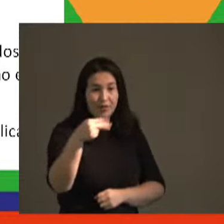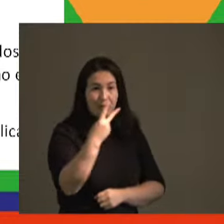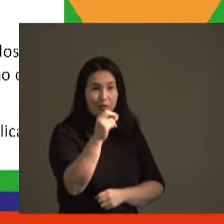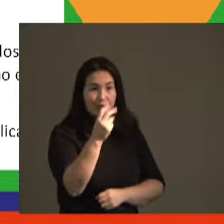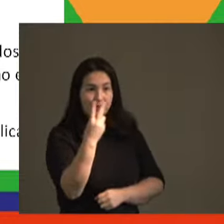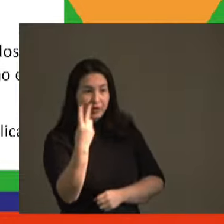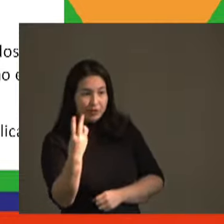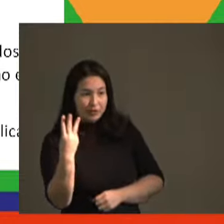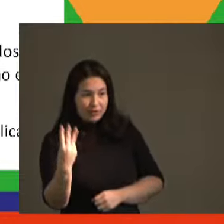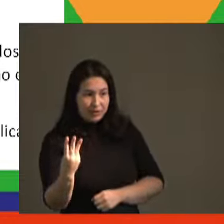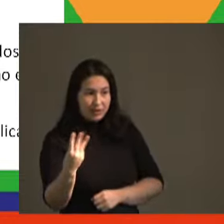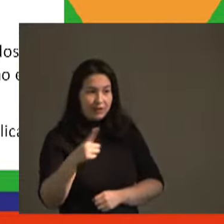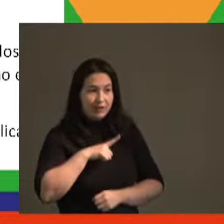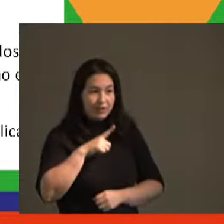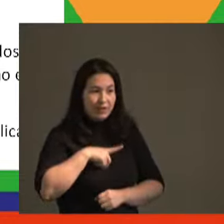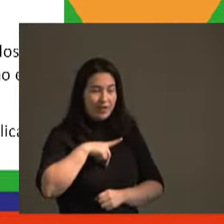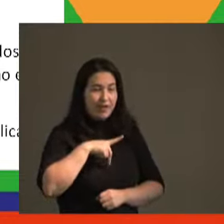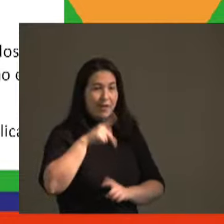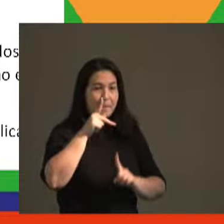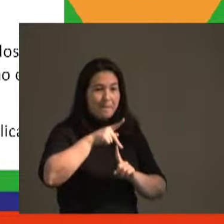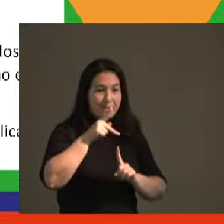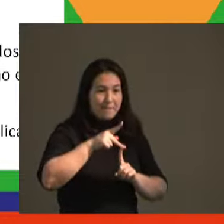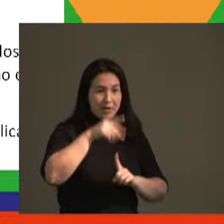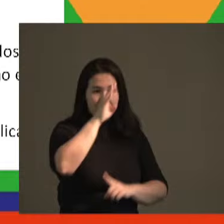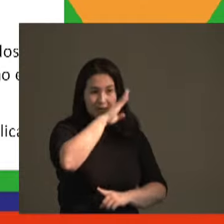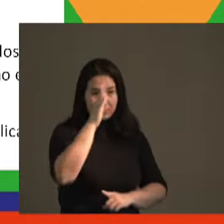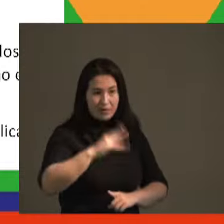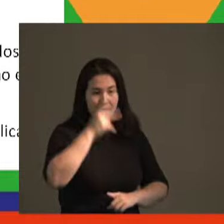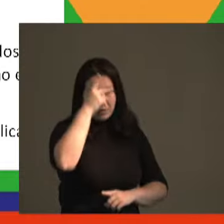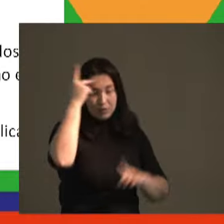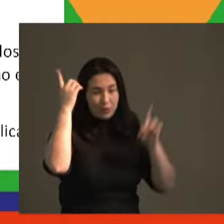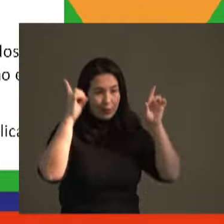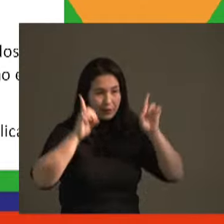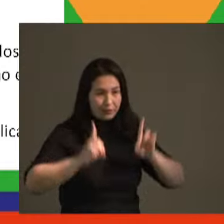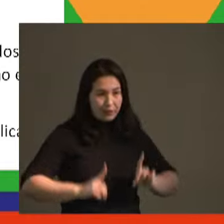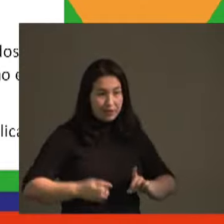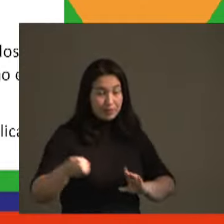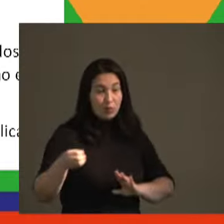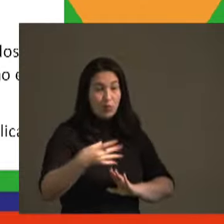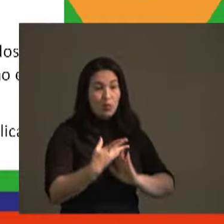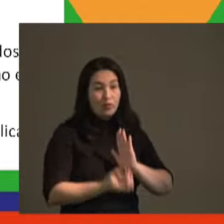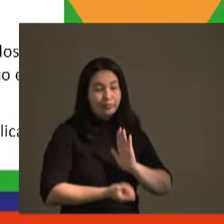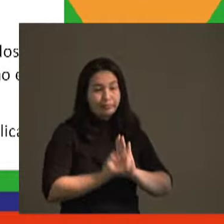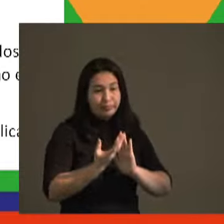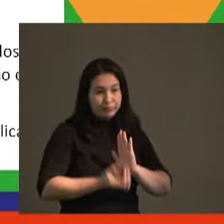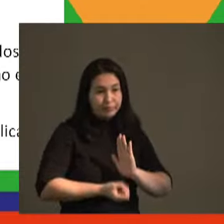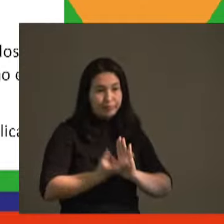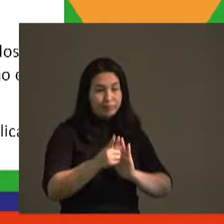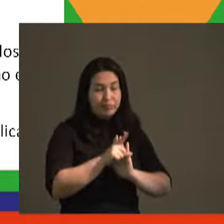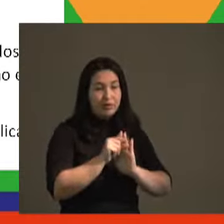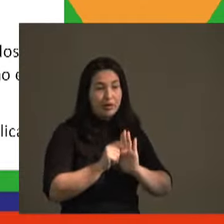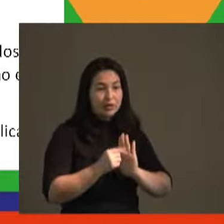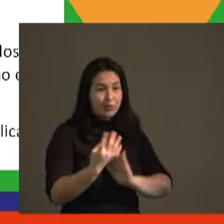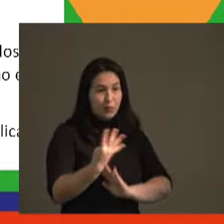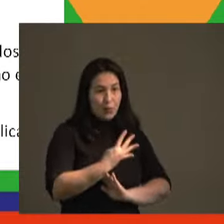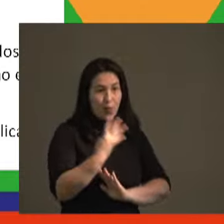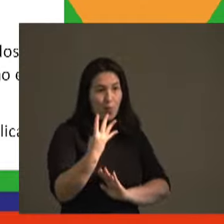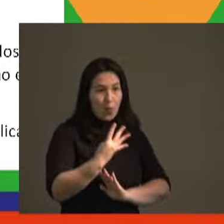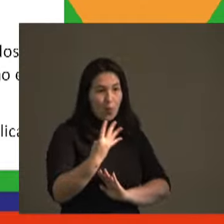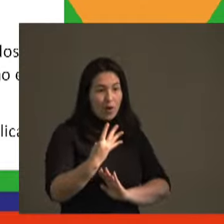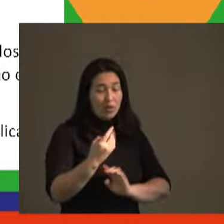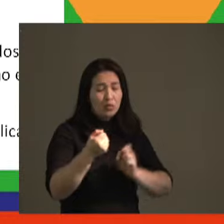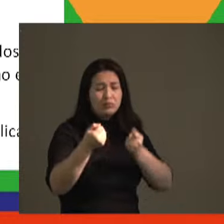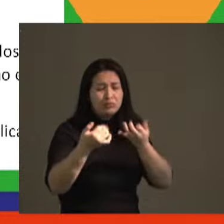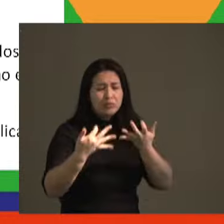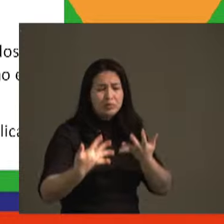que institui o Plano Nacional dos Direitos da Pessoa com Deficiência, o Novo Viver Sem Limite, no artigo 4º, traz